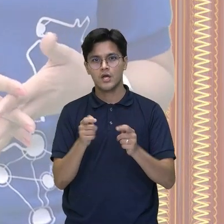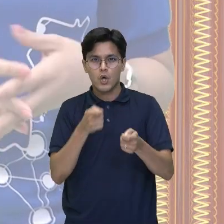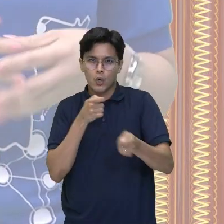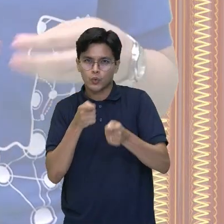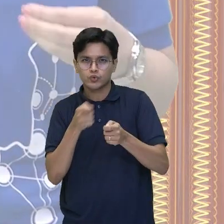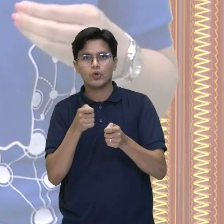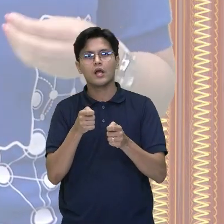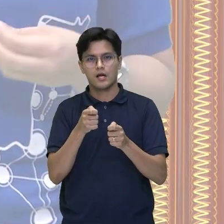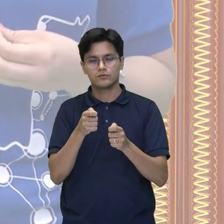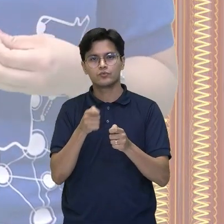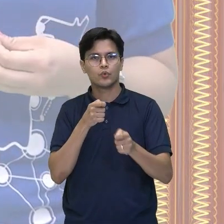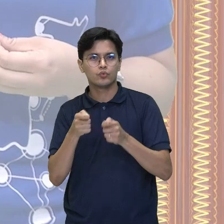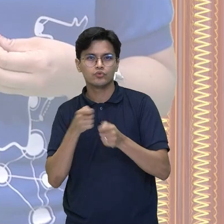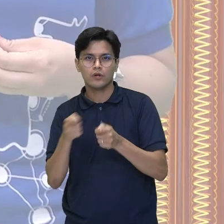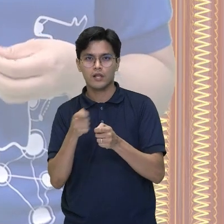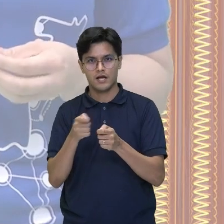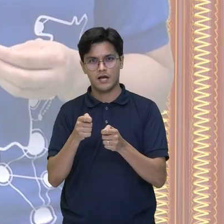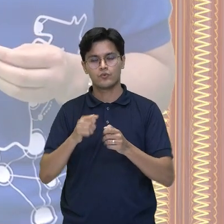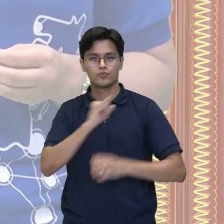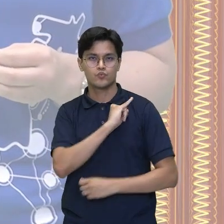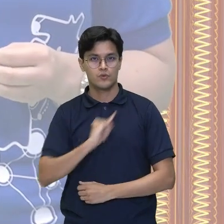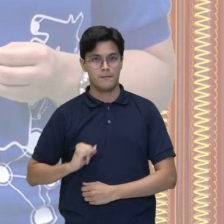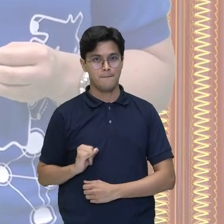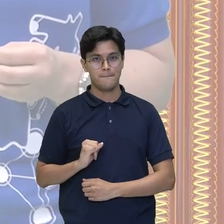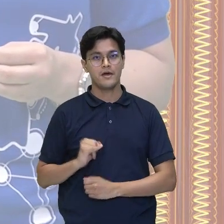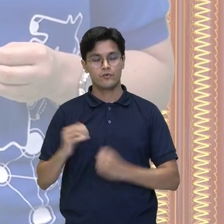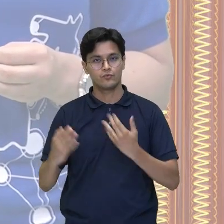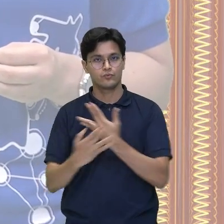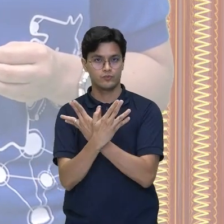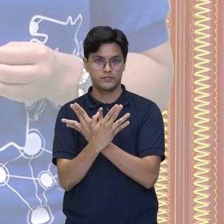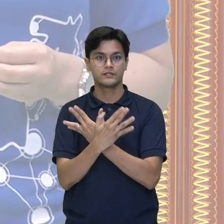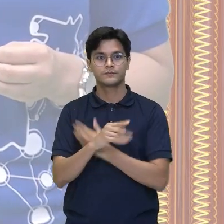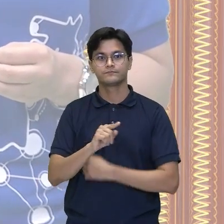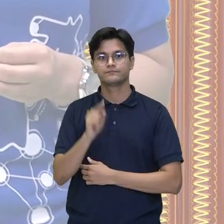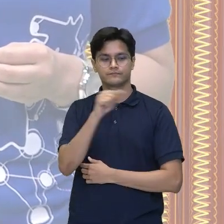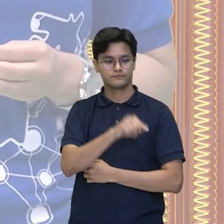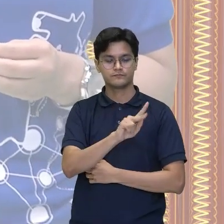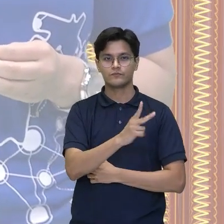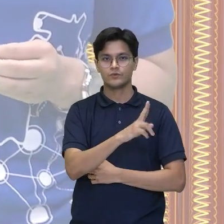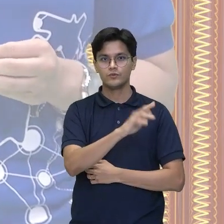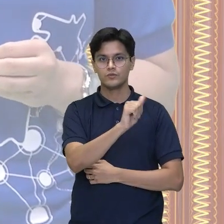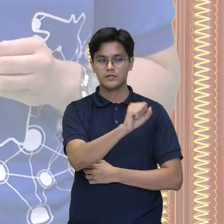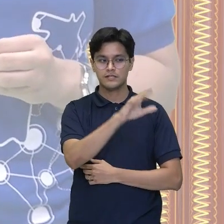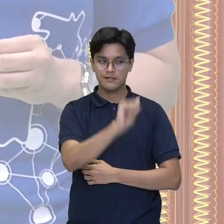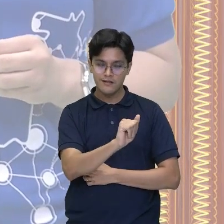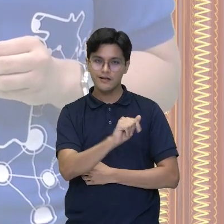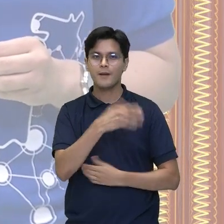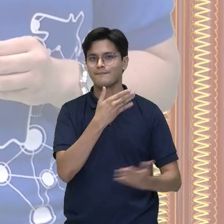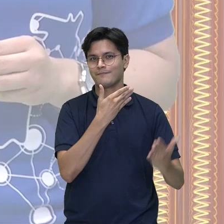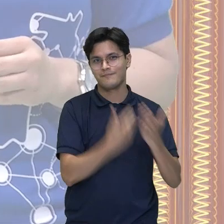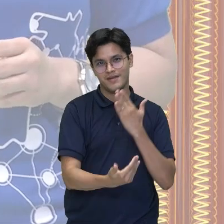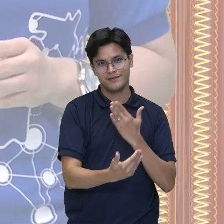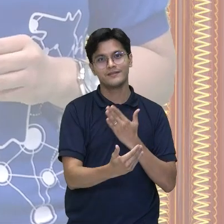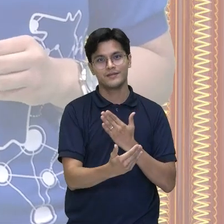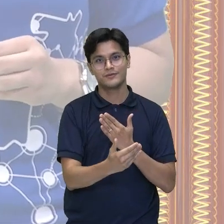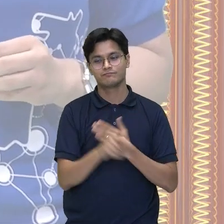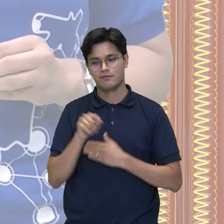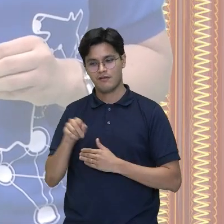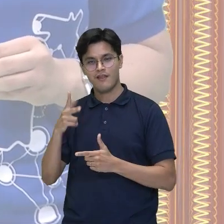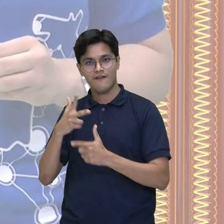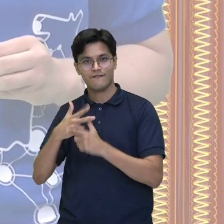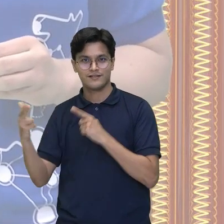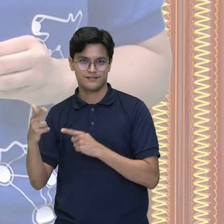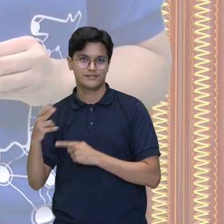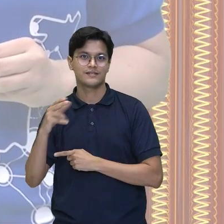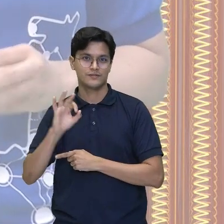Osca foi derrotado, né, e foi feito prisioneiro pelas tropas do seu irmão. Mas antes do Osca ser